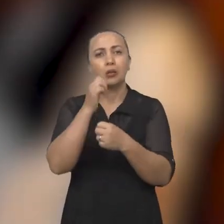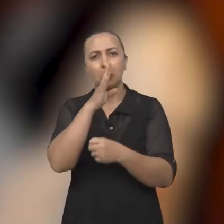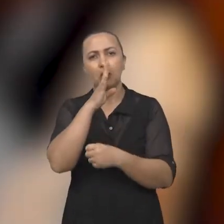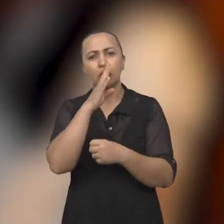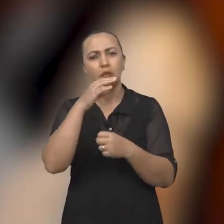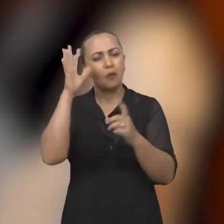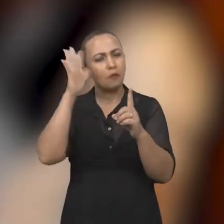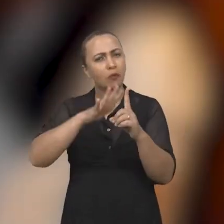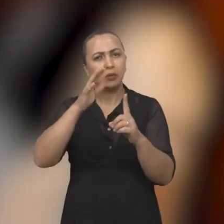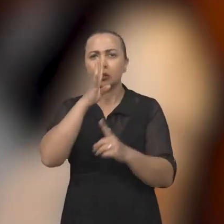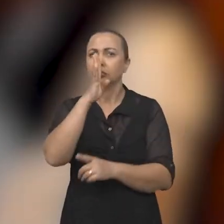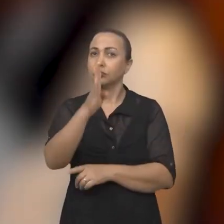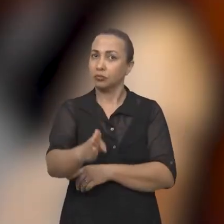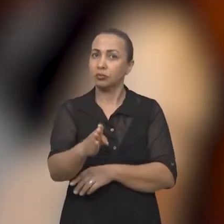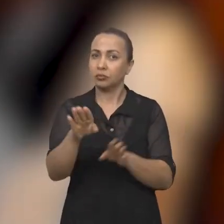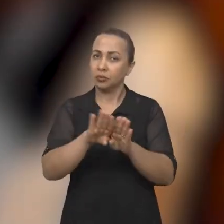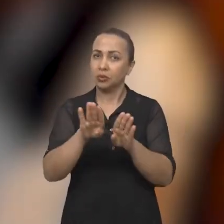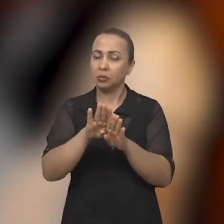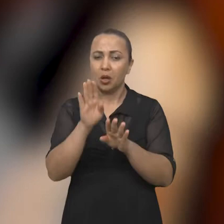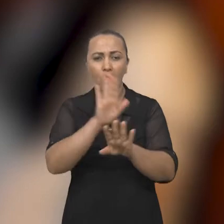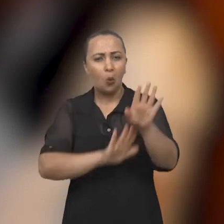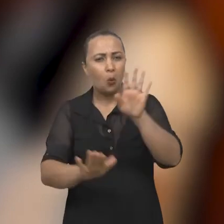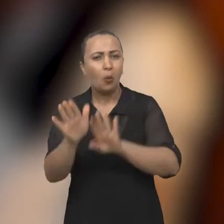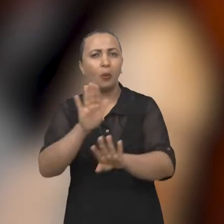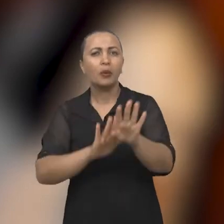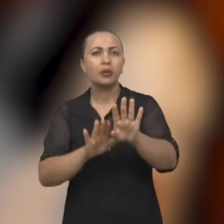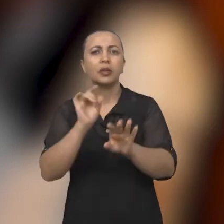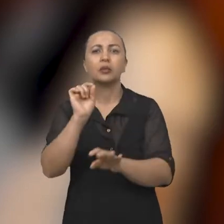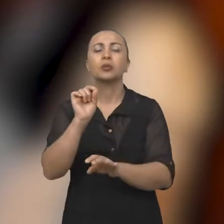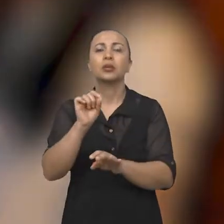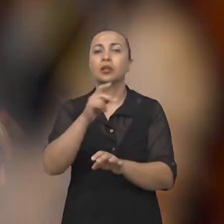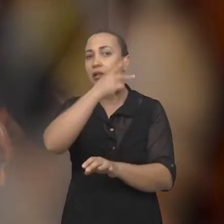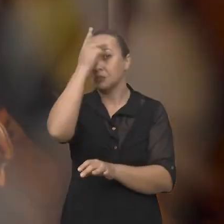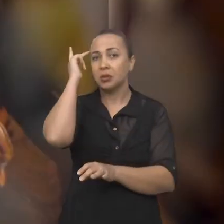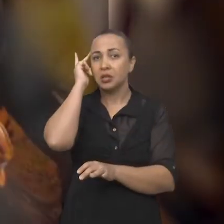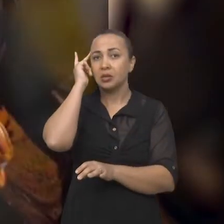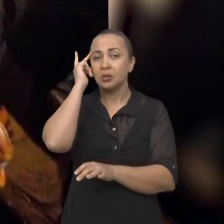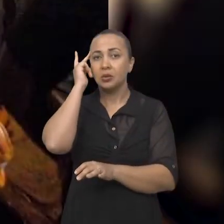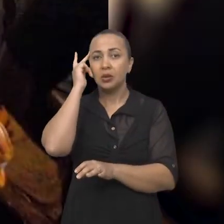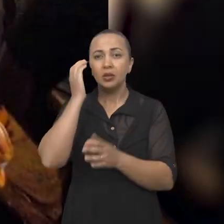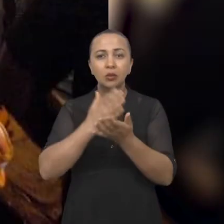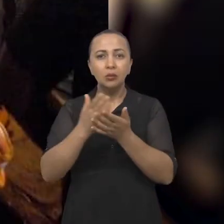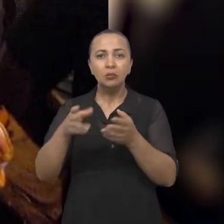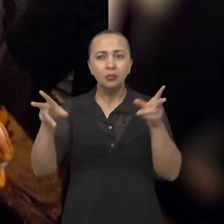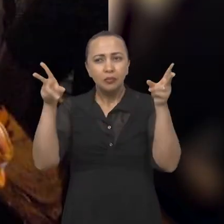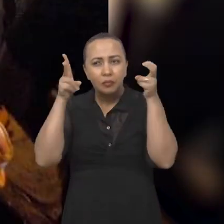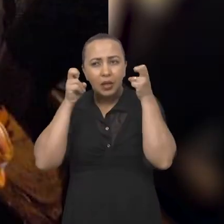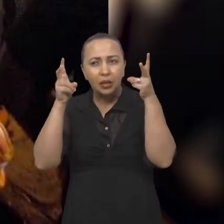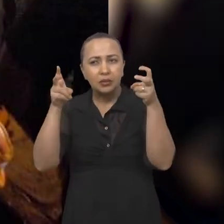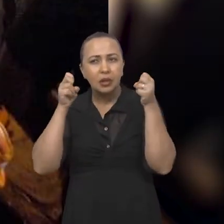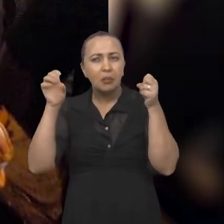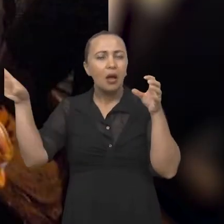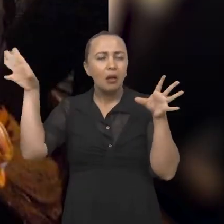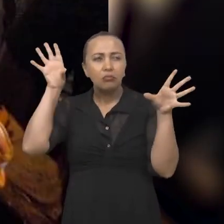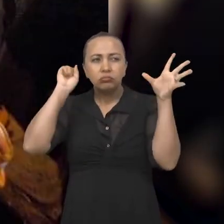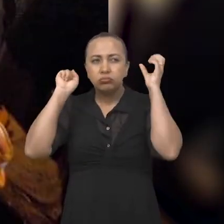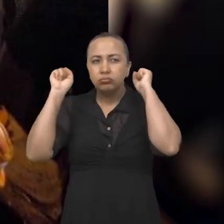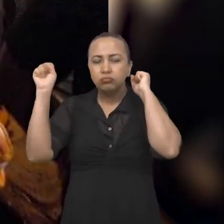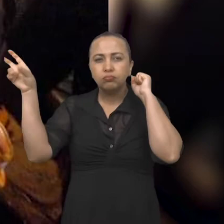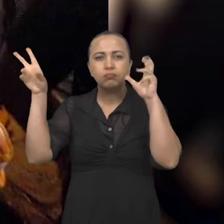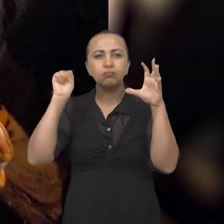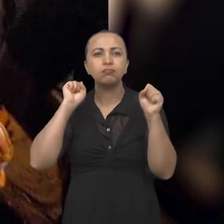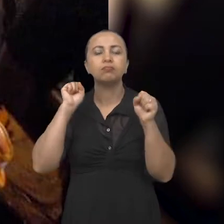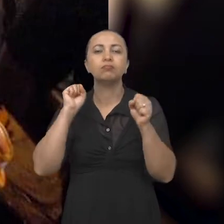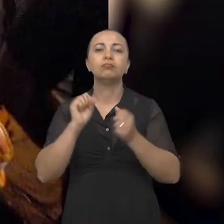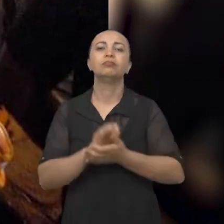no cuidado com que as pessoas passam a perceber o ambiente sonico, passam a perceber o ambiente